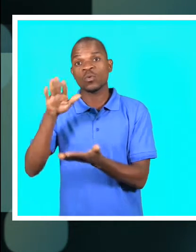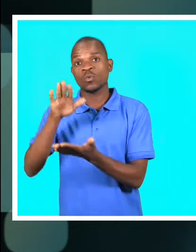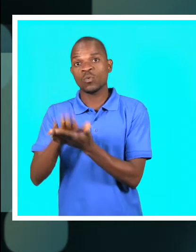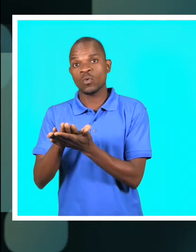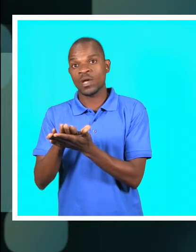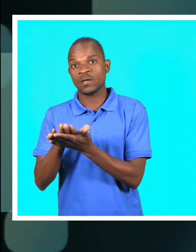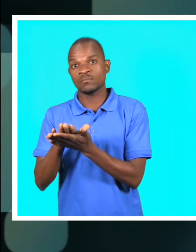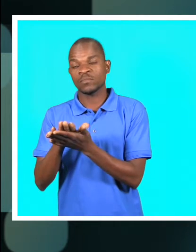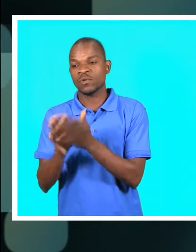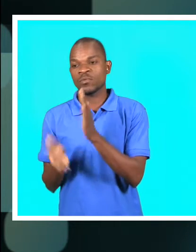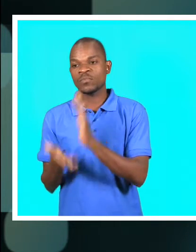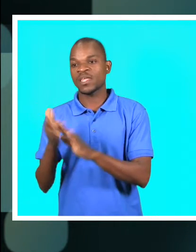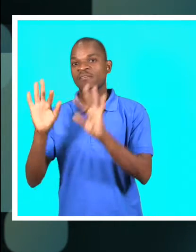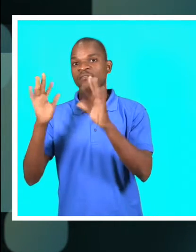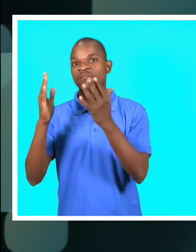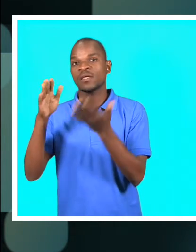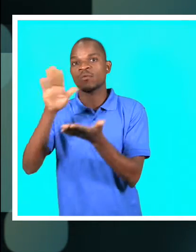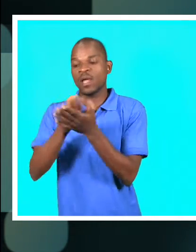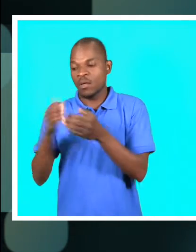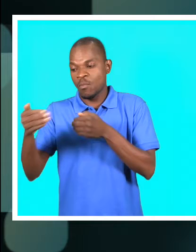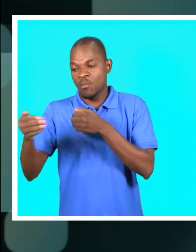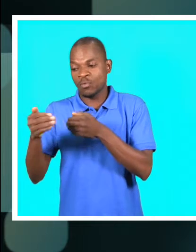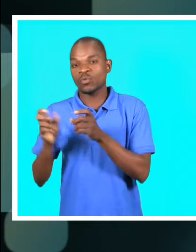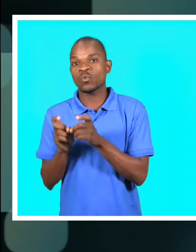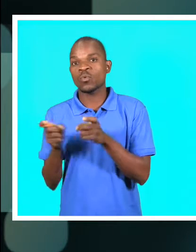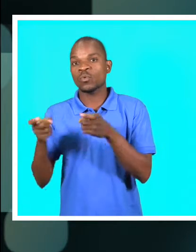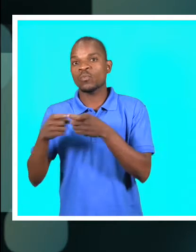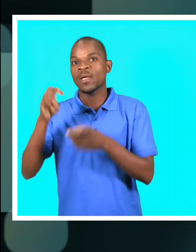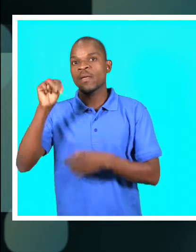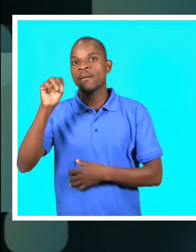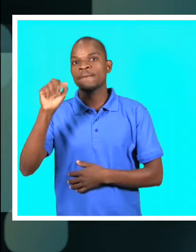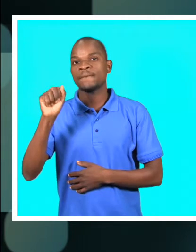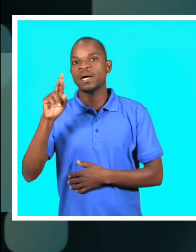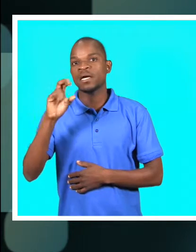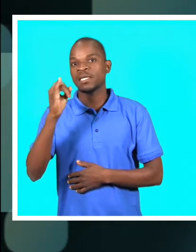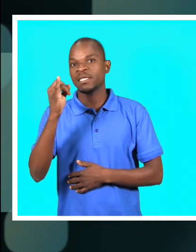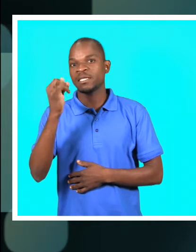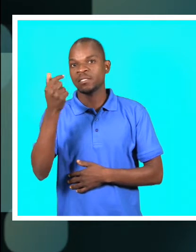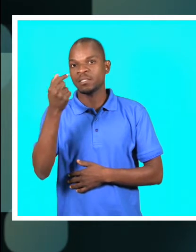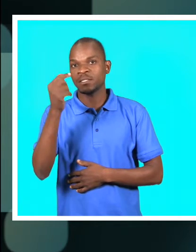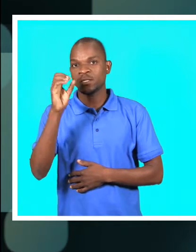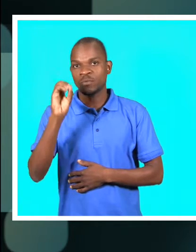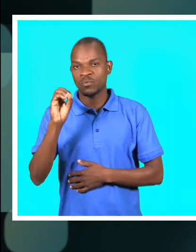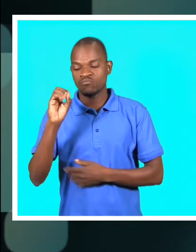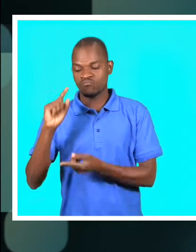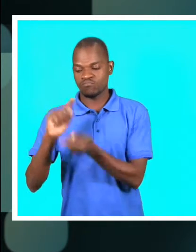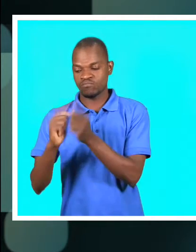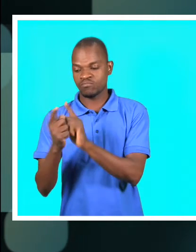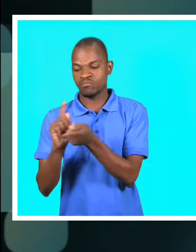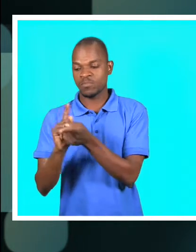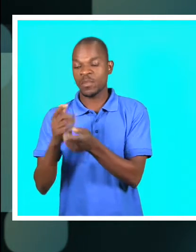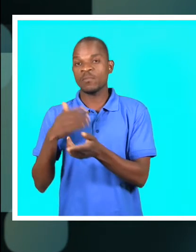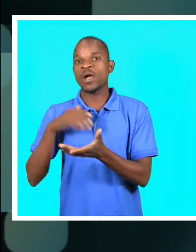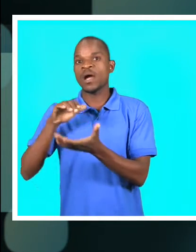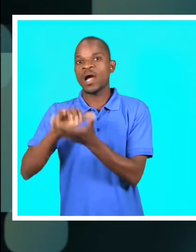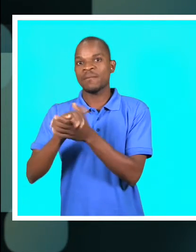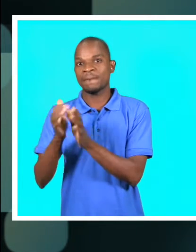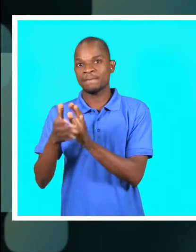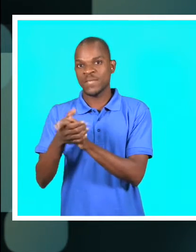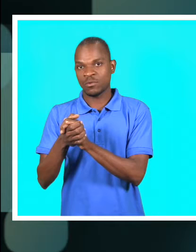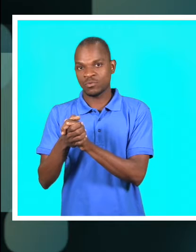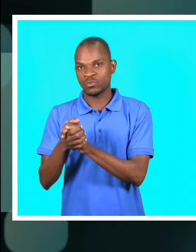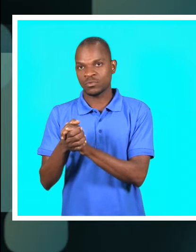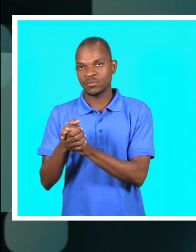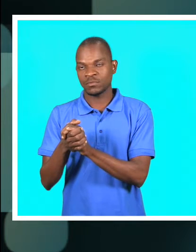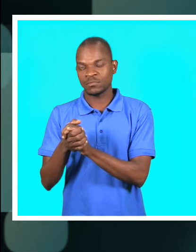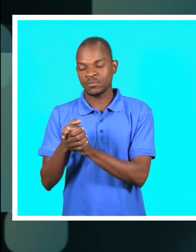Fui, tomara minha cidade a conhecer, fui viver em marítimo. Fui viver em marítimo, se encontrei com meus amigos, com uns